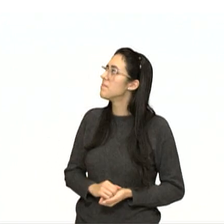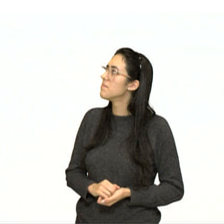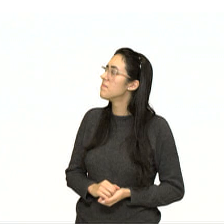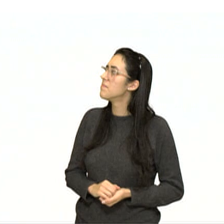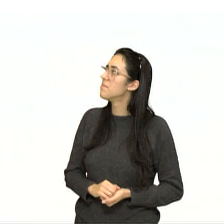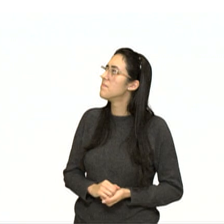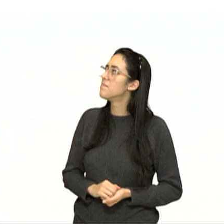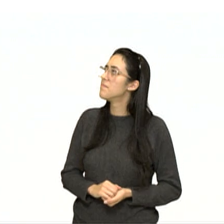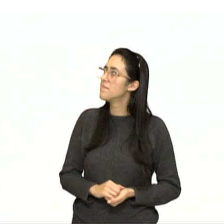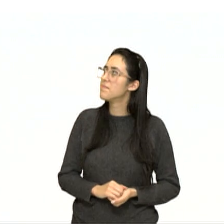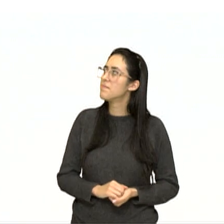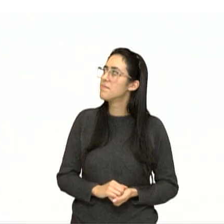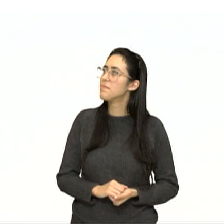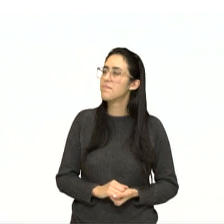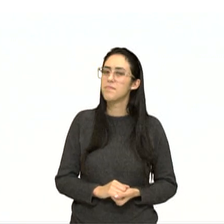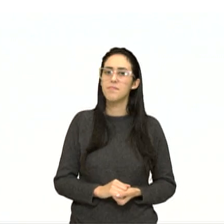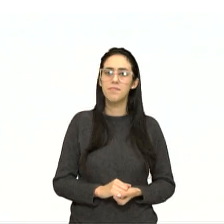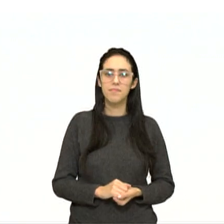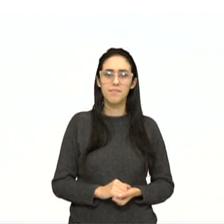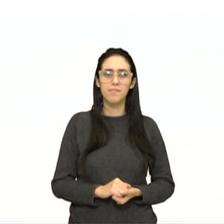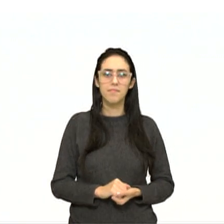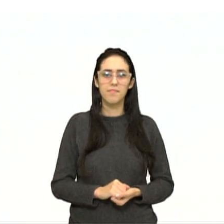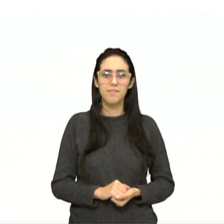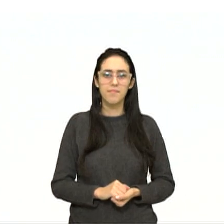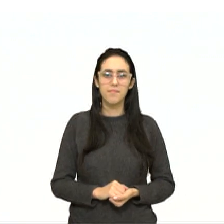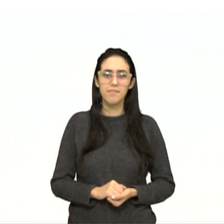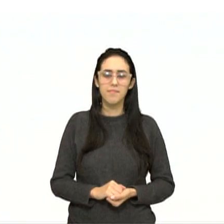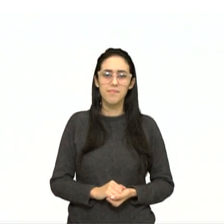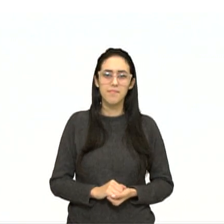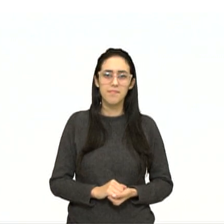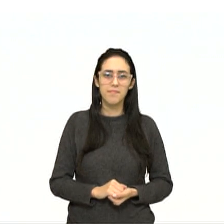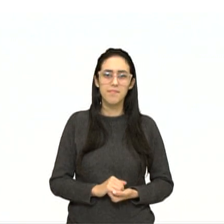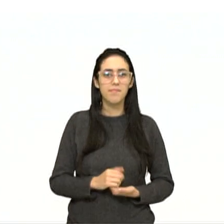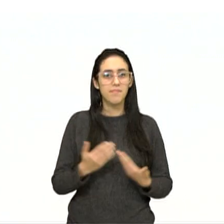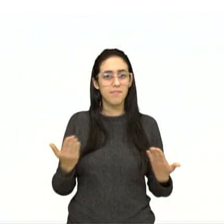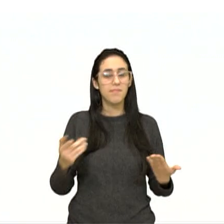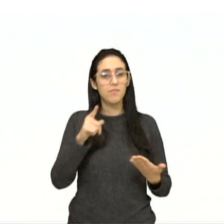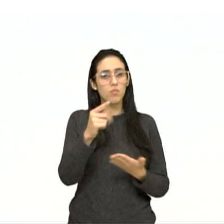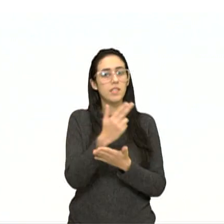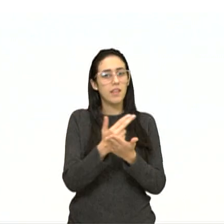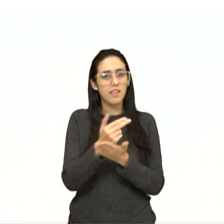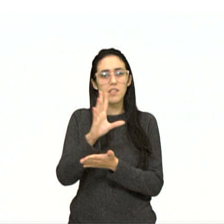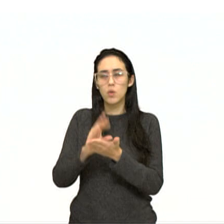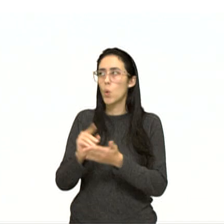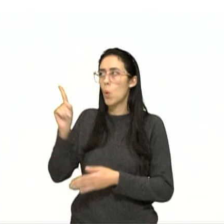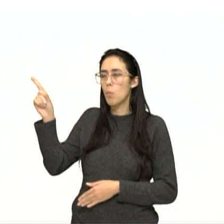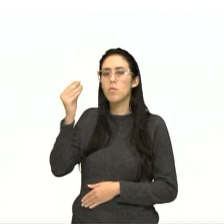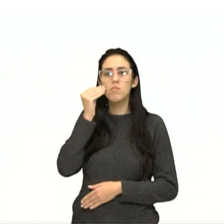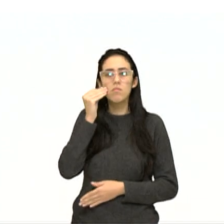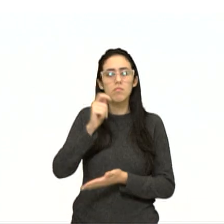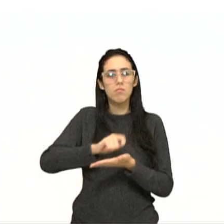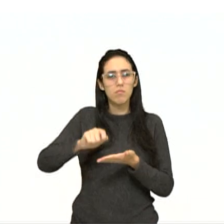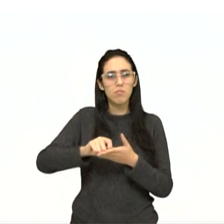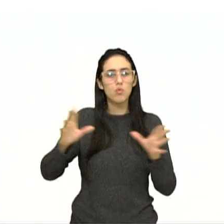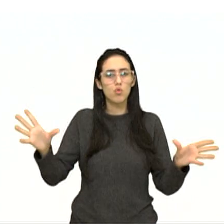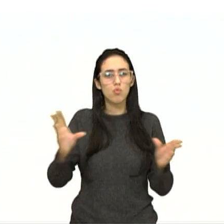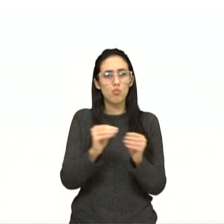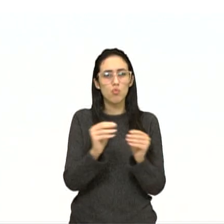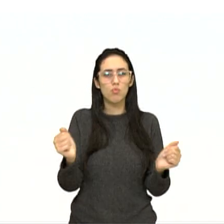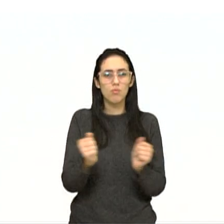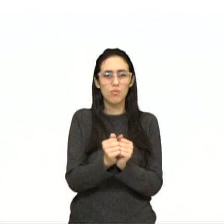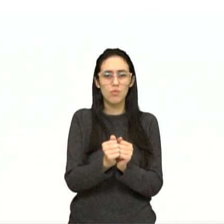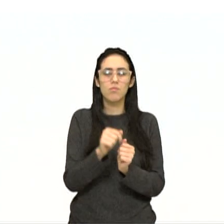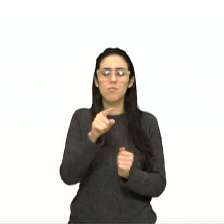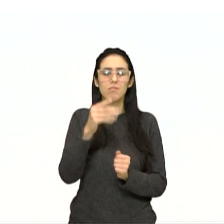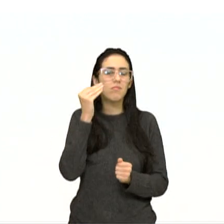mais 3y, 3x² mais 4y. Faz o desenho, coloca as medidas direitinho, junta todo mundo que é igual